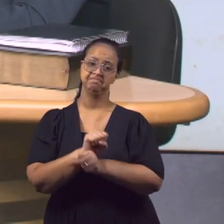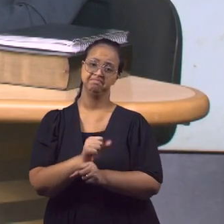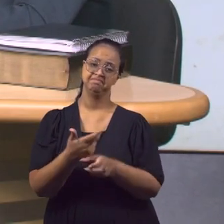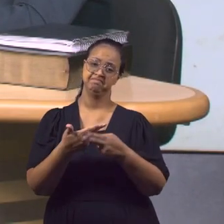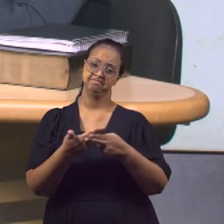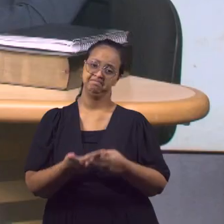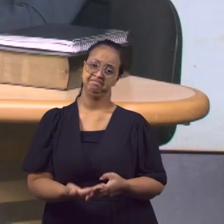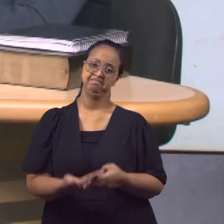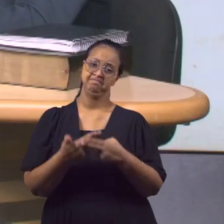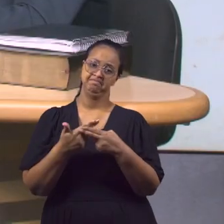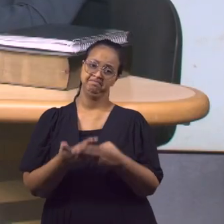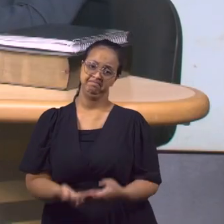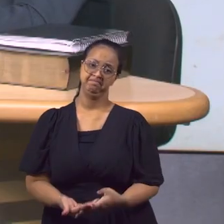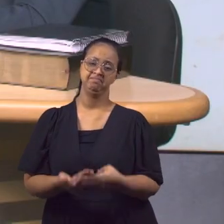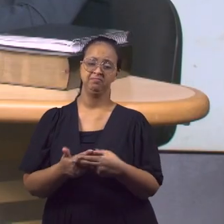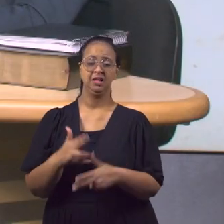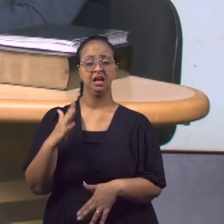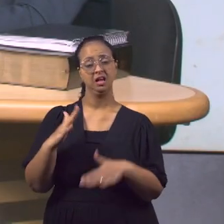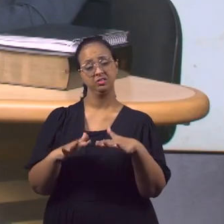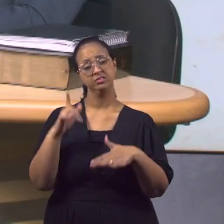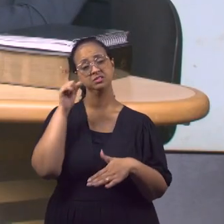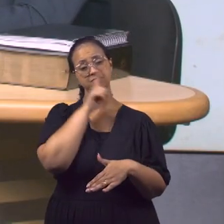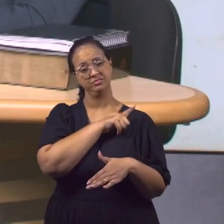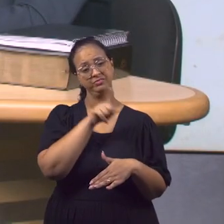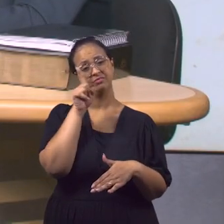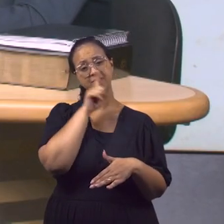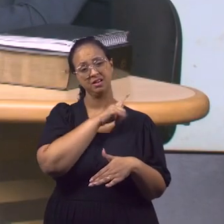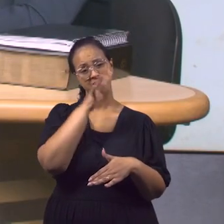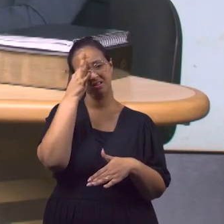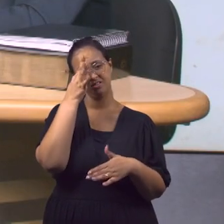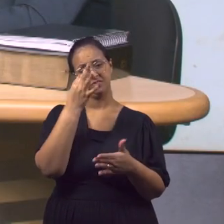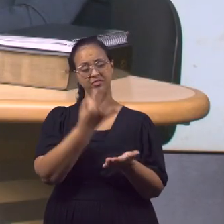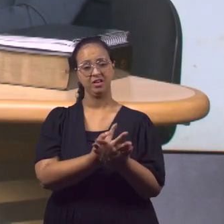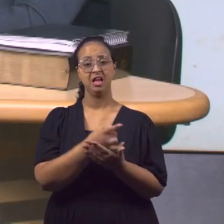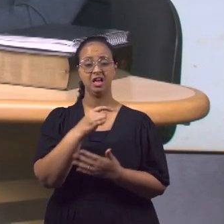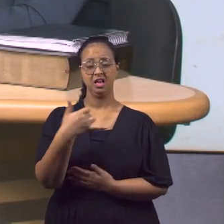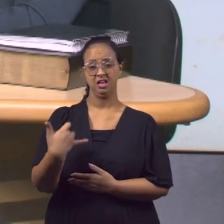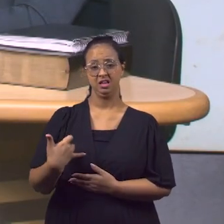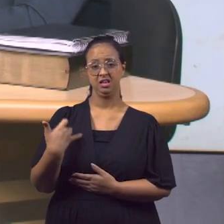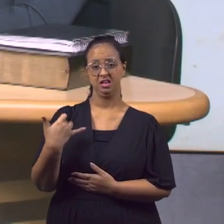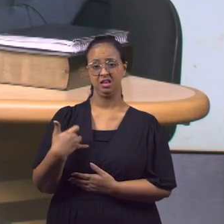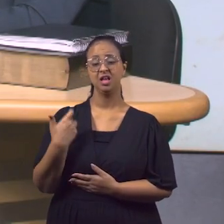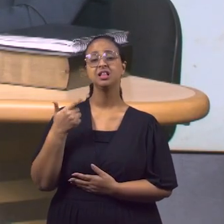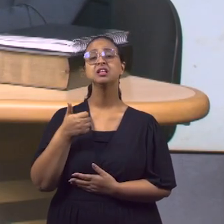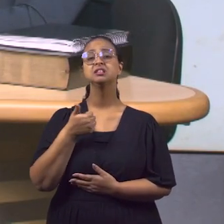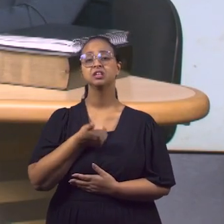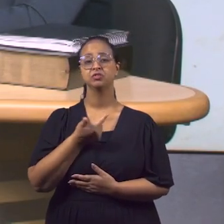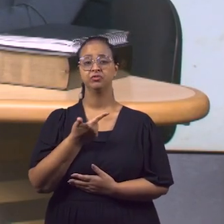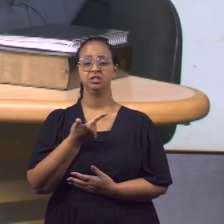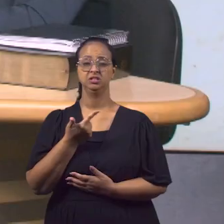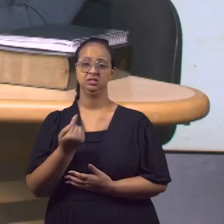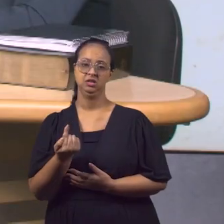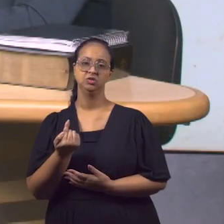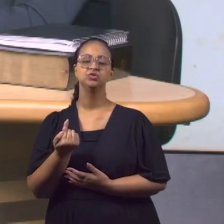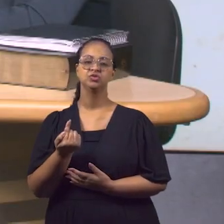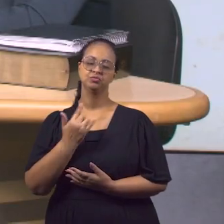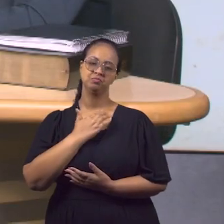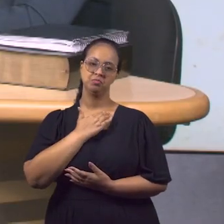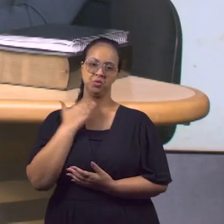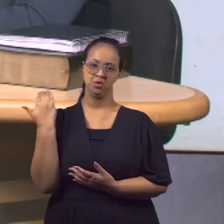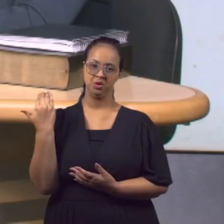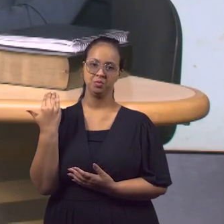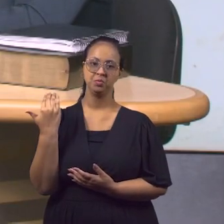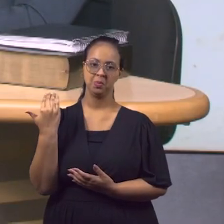que ela esperou. É comum a nossa fé às vezes falecer. Sara viveu 127 anos, diz a Bíblia,